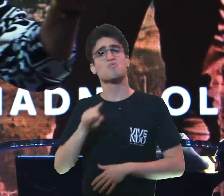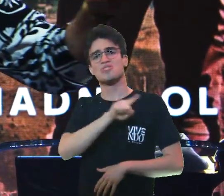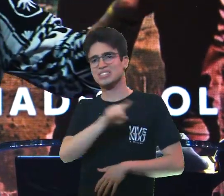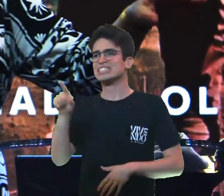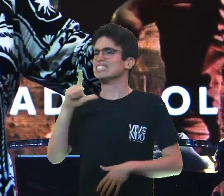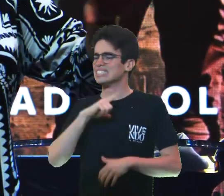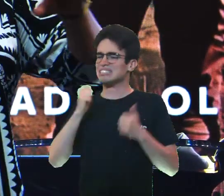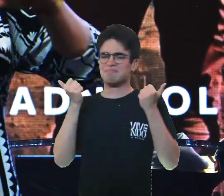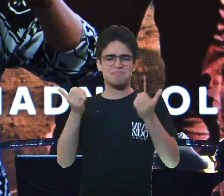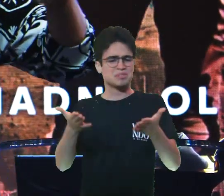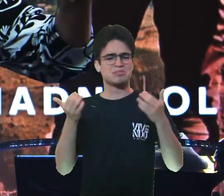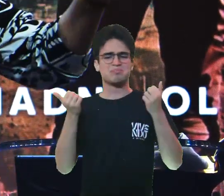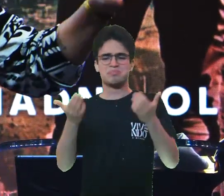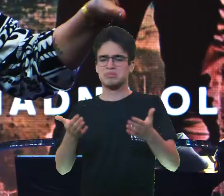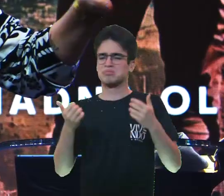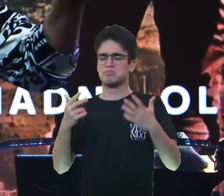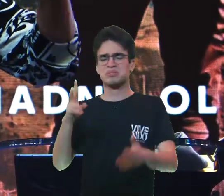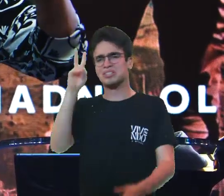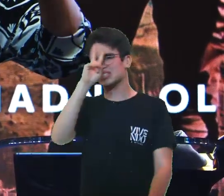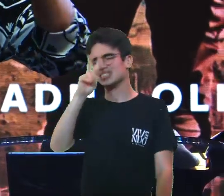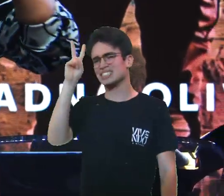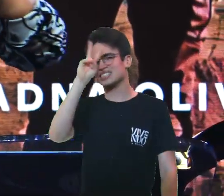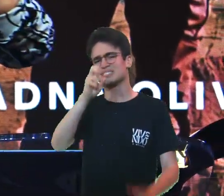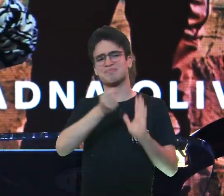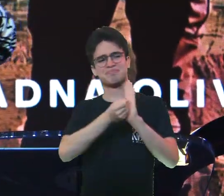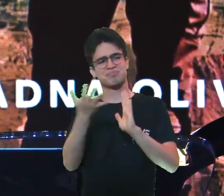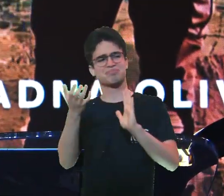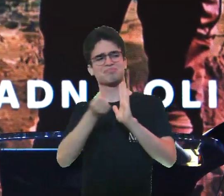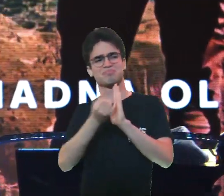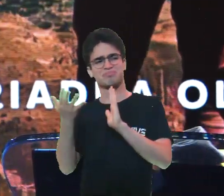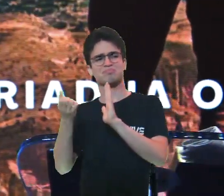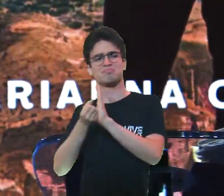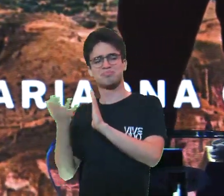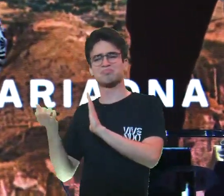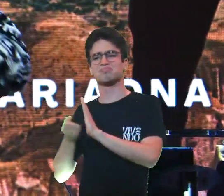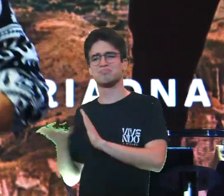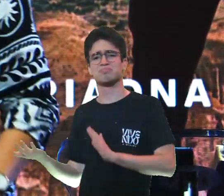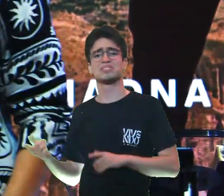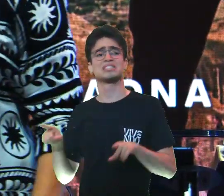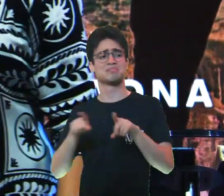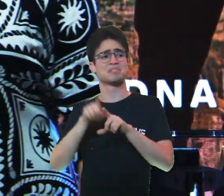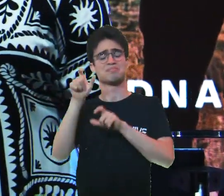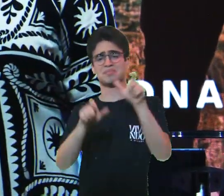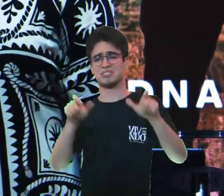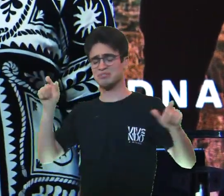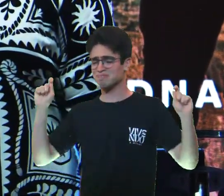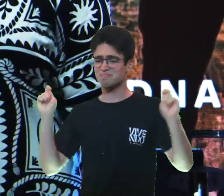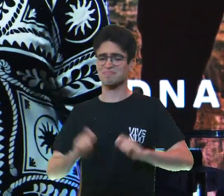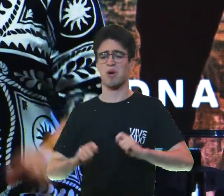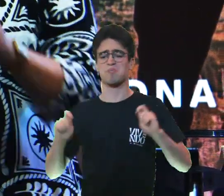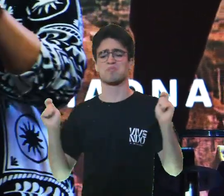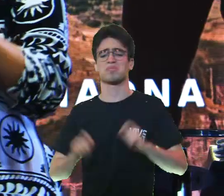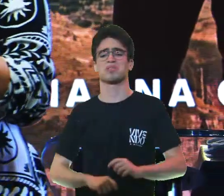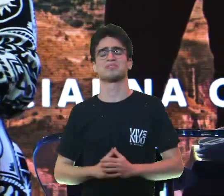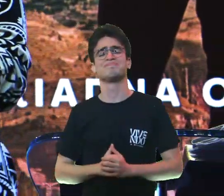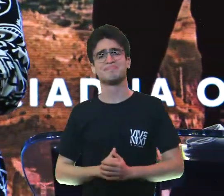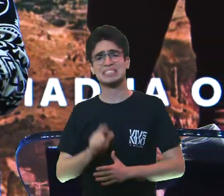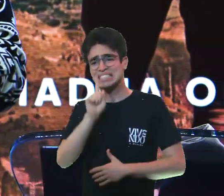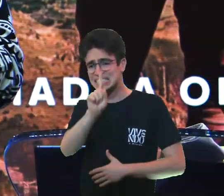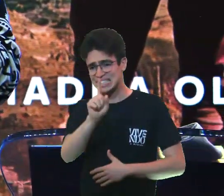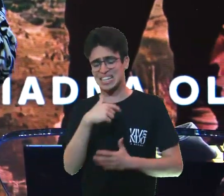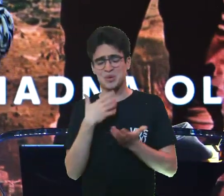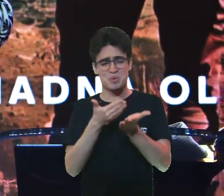de muitas falas, muitas histórias e gente muito capaz no que está fazendo. Mas eu gostaria